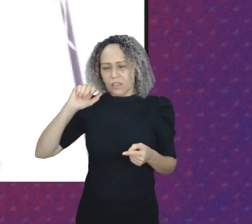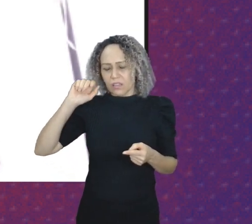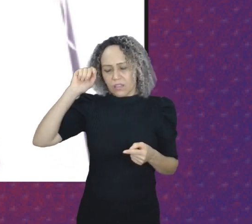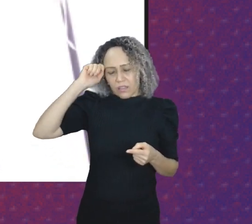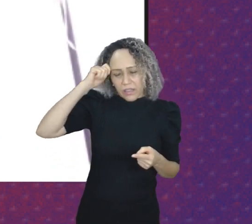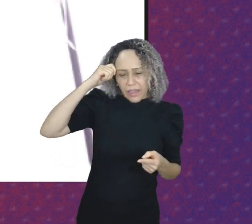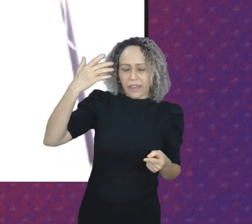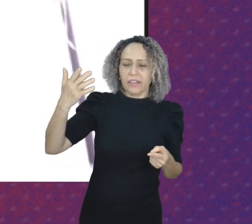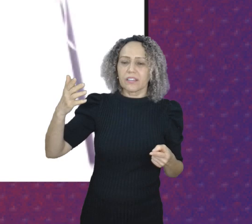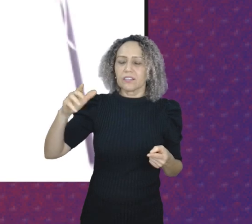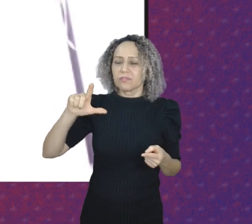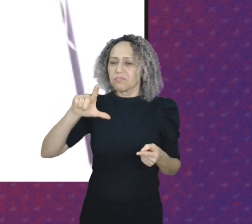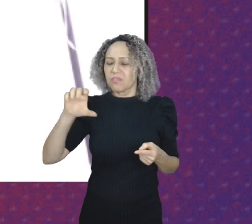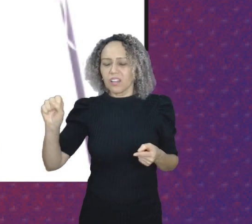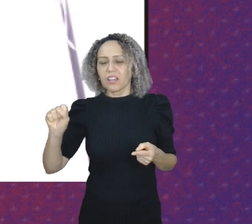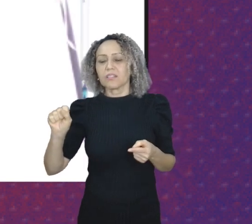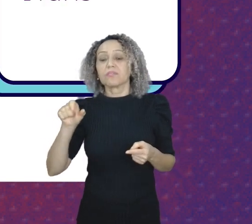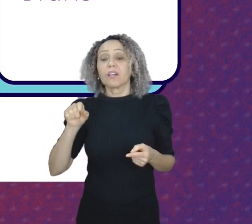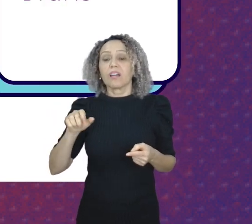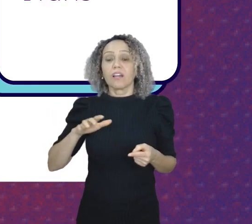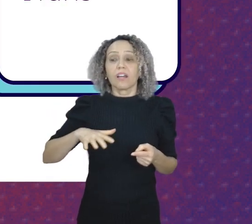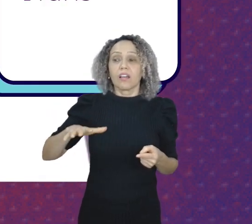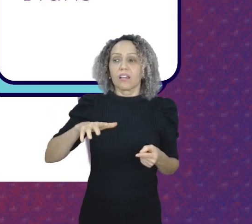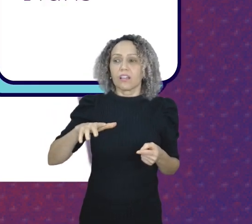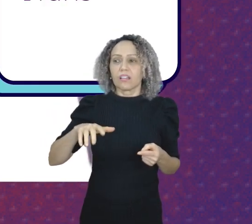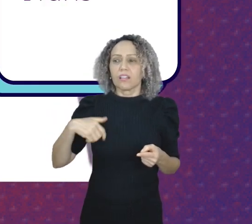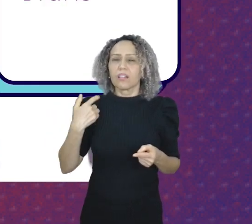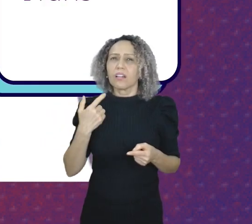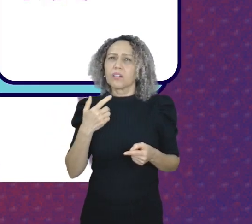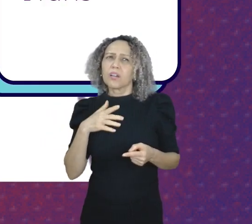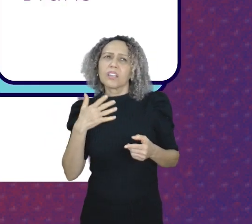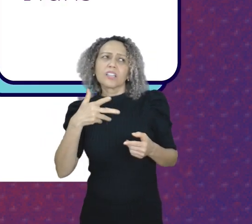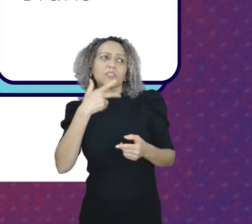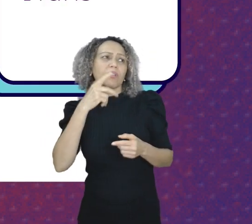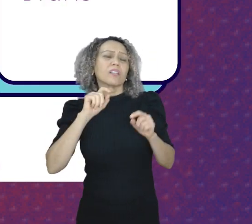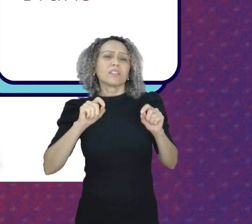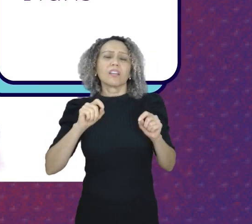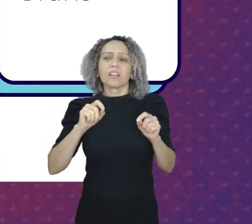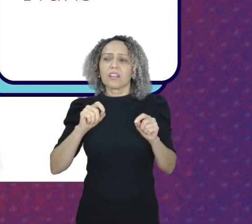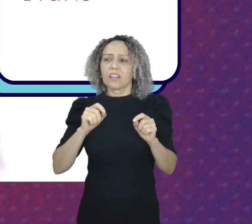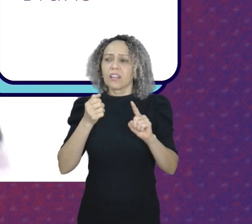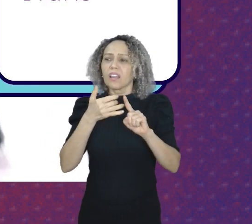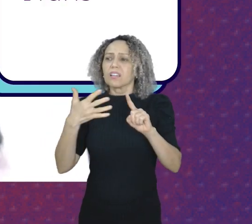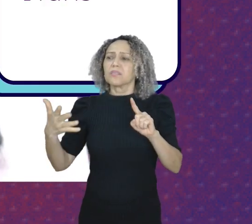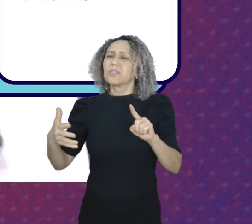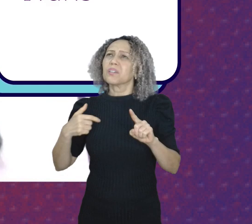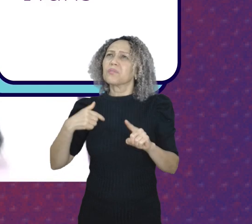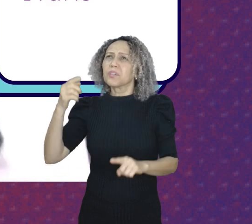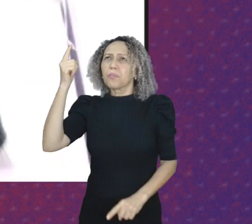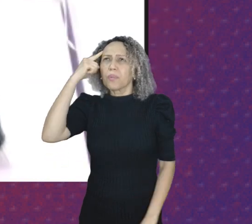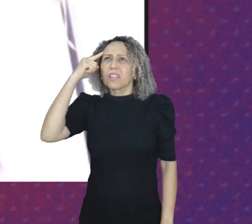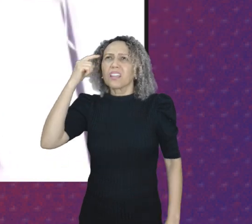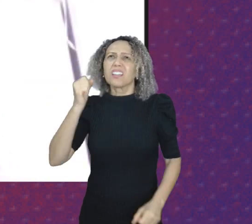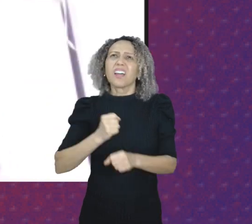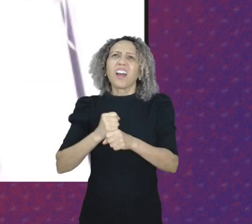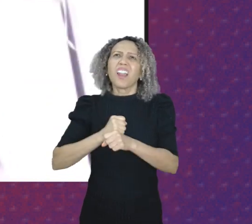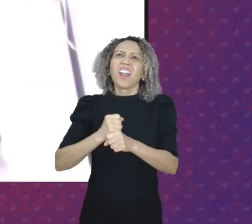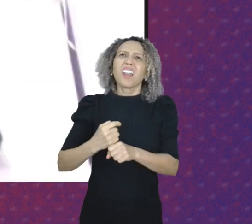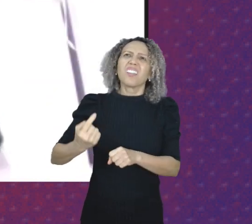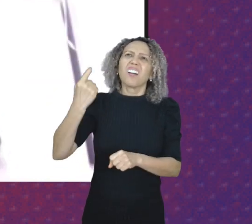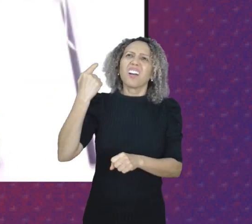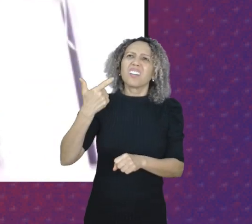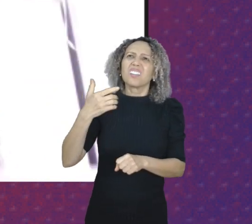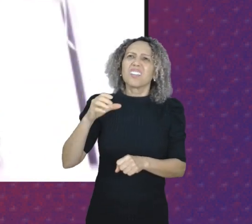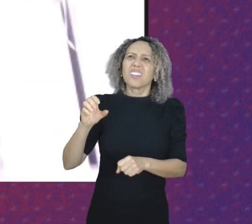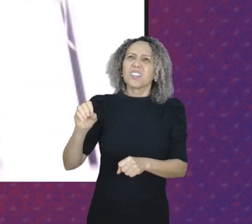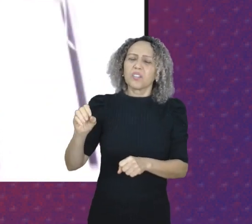E, por conta disso, quando a gente fala de LGBT, fico muito lembrando do início dos anos 2000, quando homens trans não